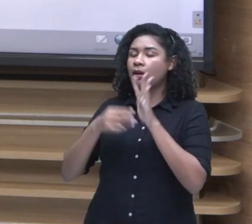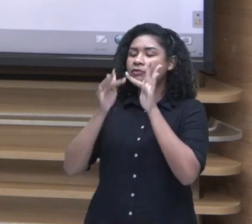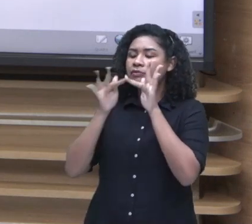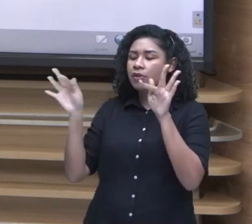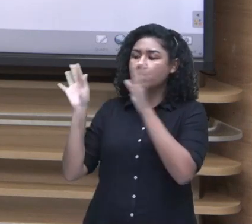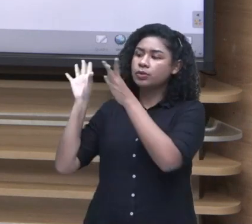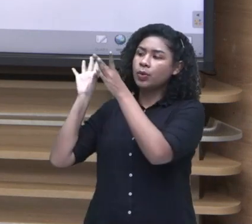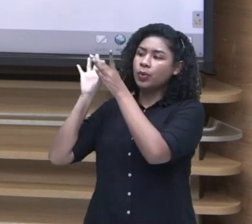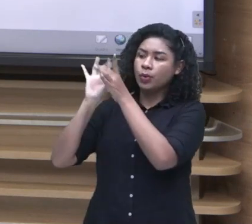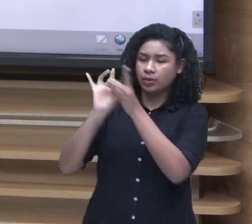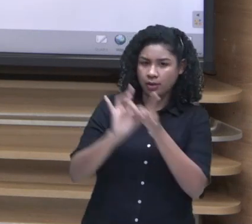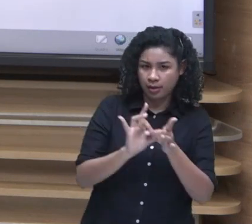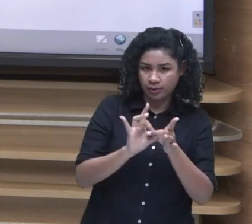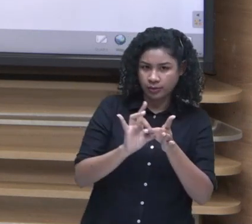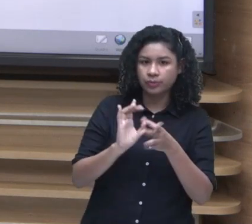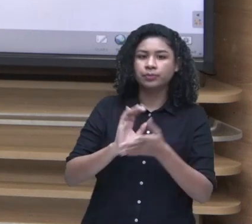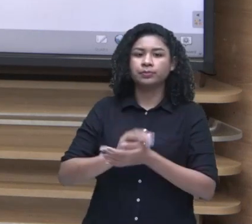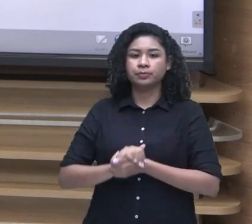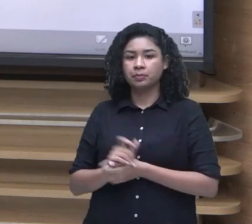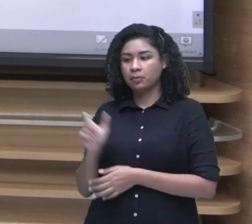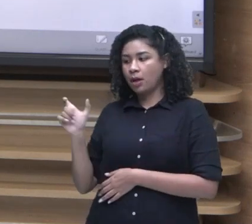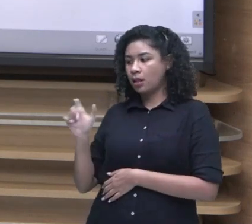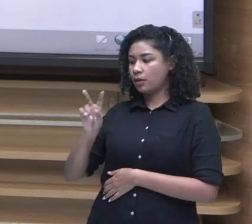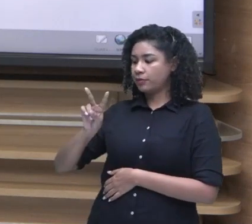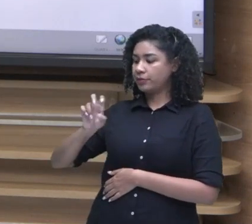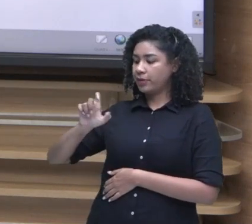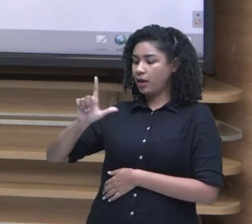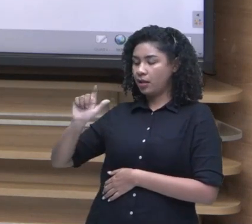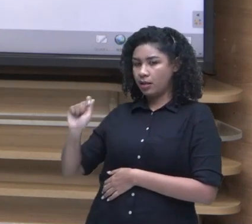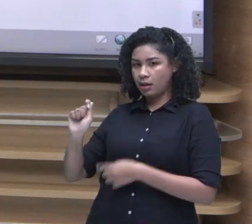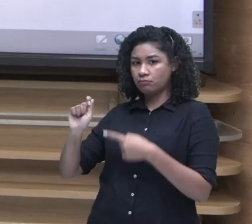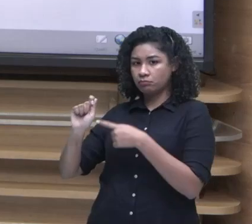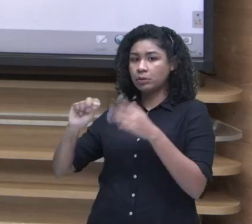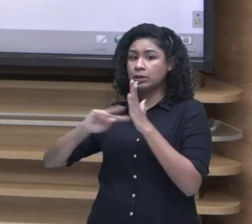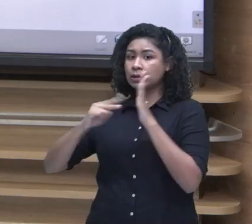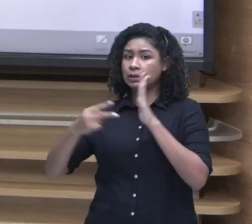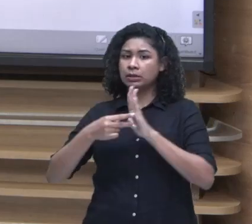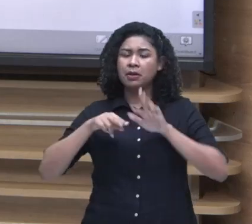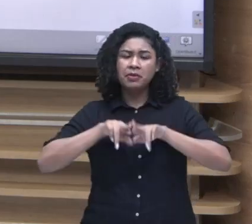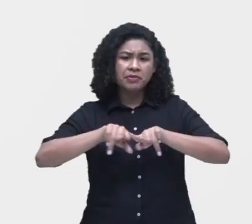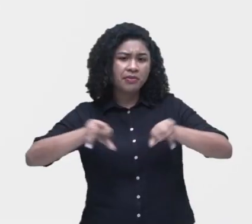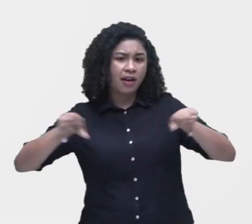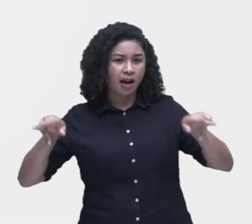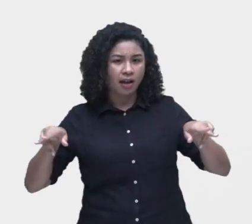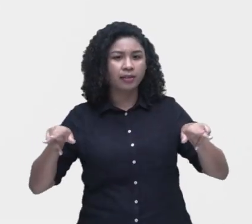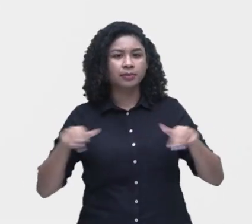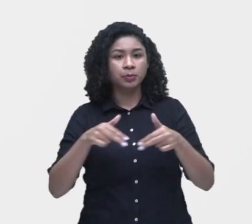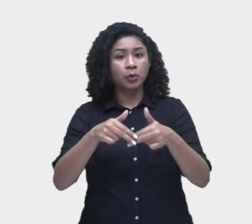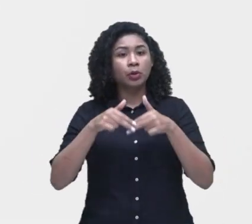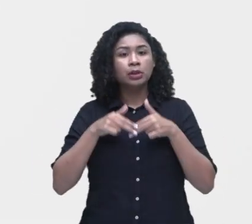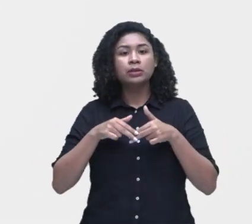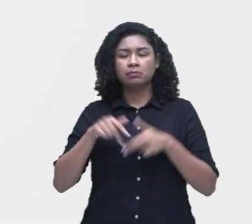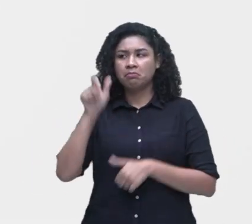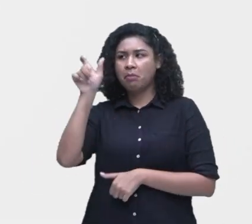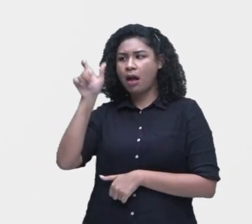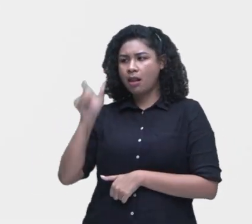Né? Então, a palavra vela apresenta vários sentidos. Esta propriedade das palavras é denominada